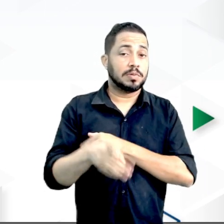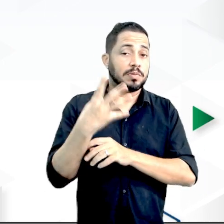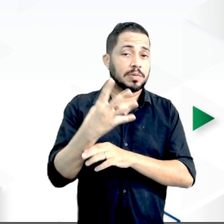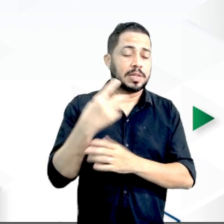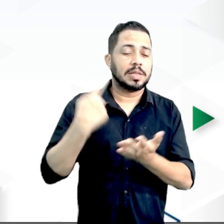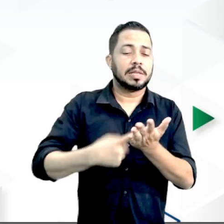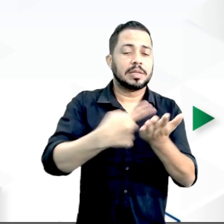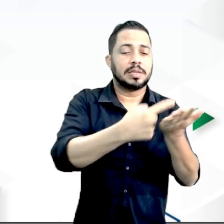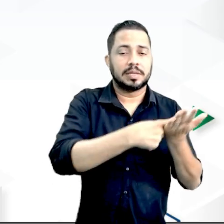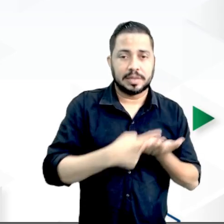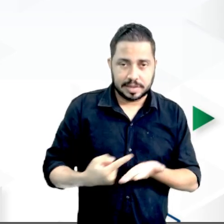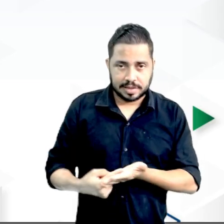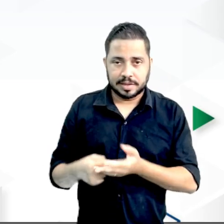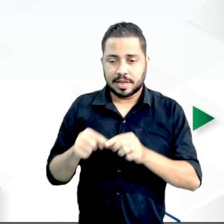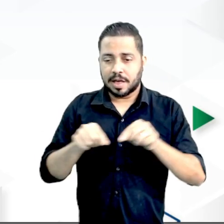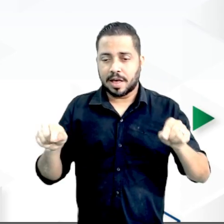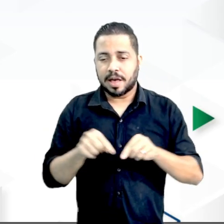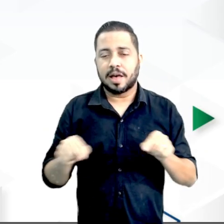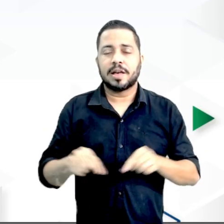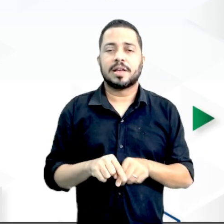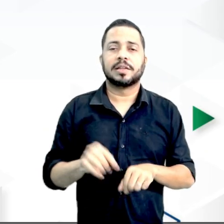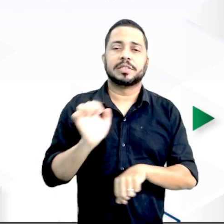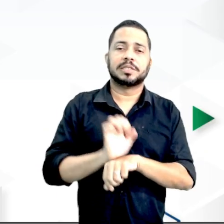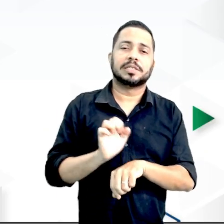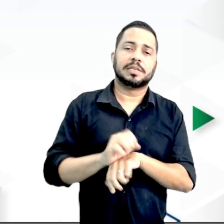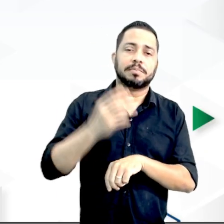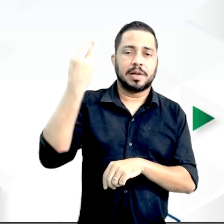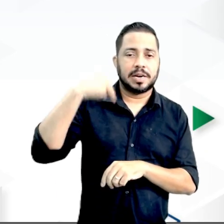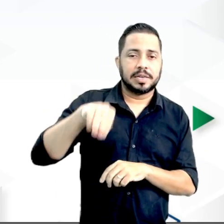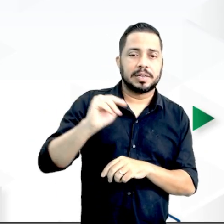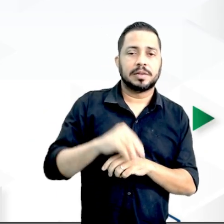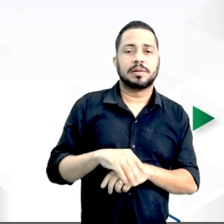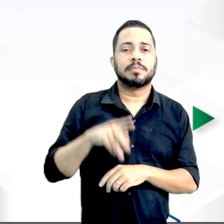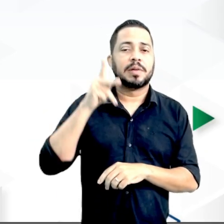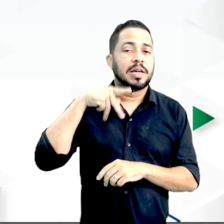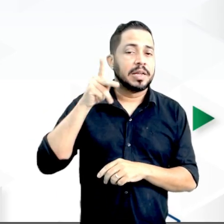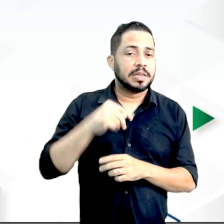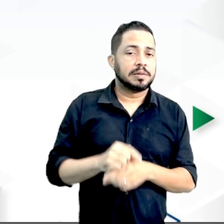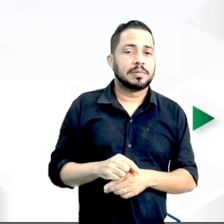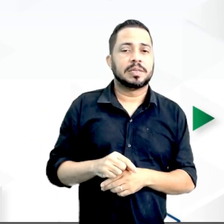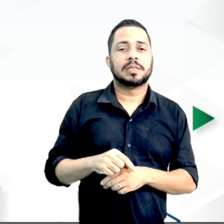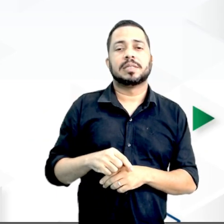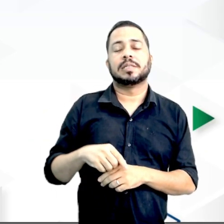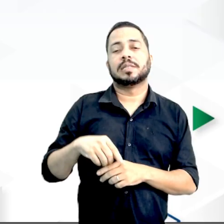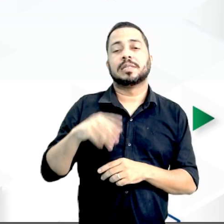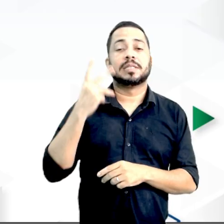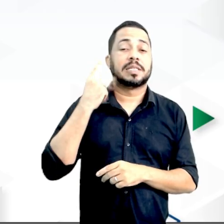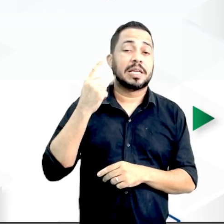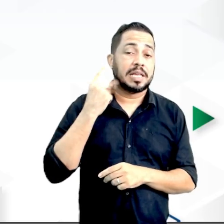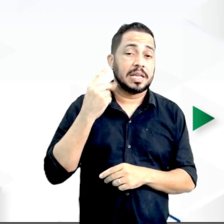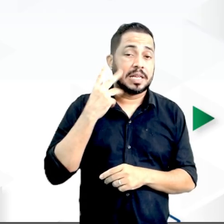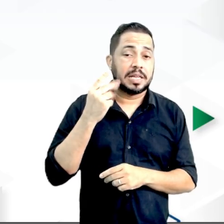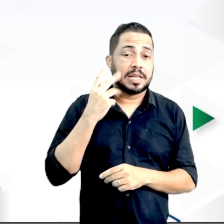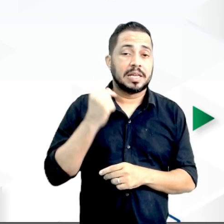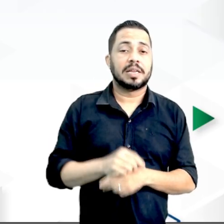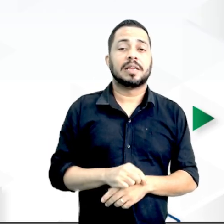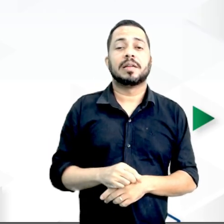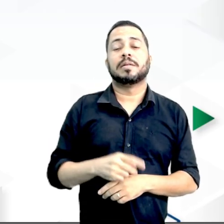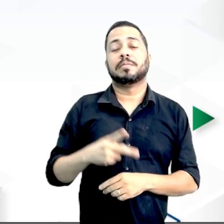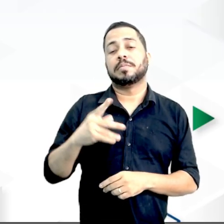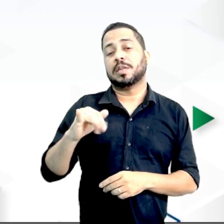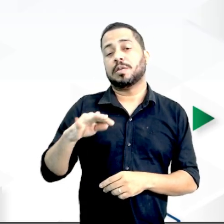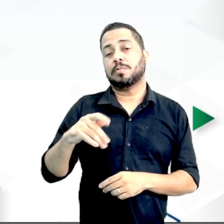as coordenadas dos estados do Maranhão, Paraíba, Ceará, Piauí e da Bahia, tomando-se por base